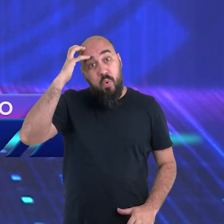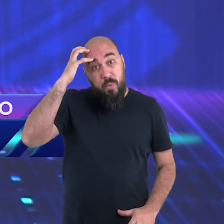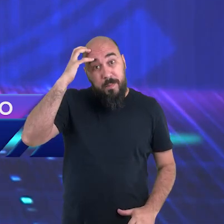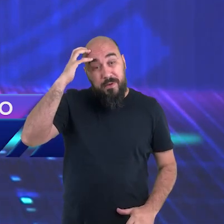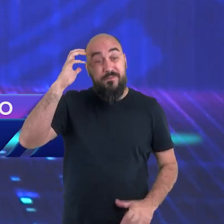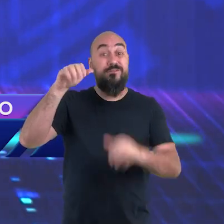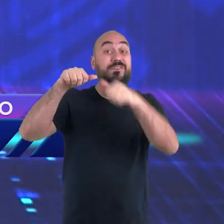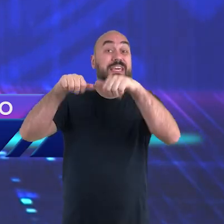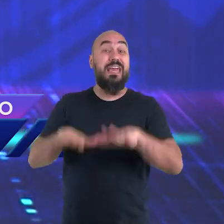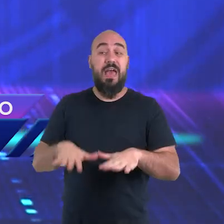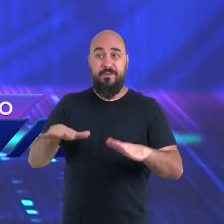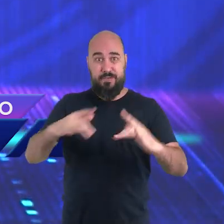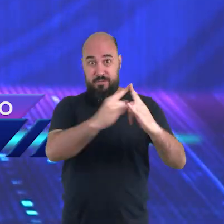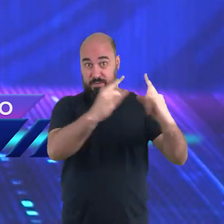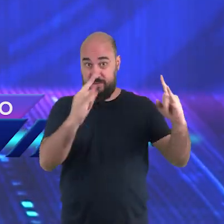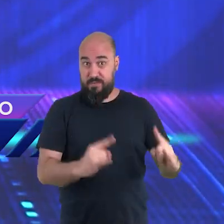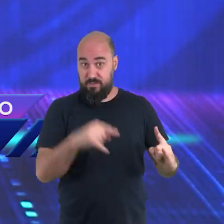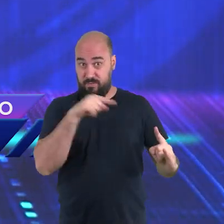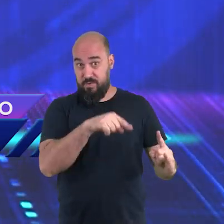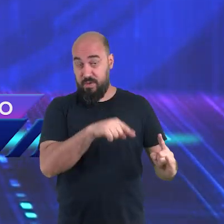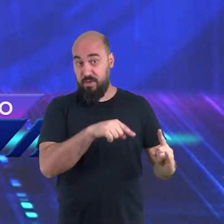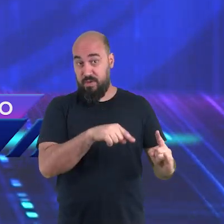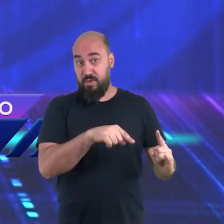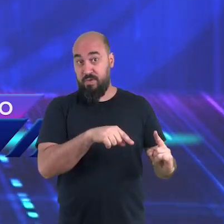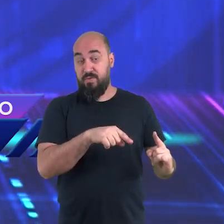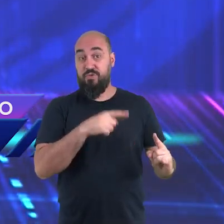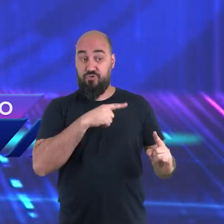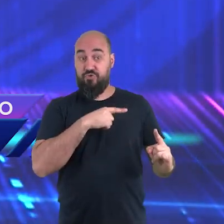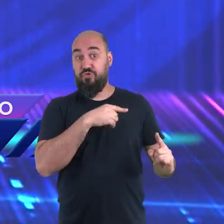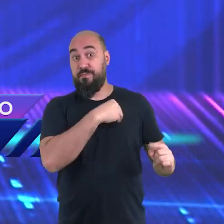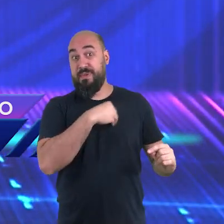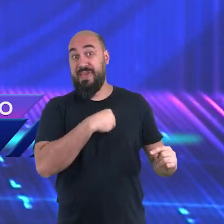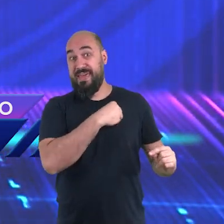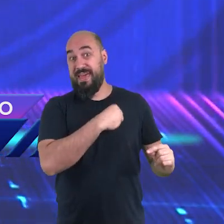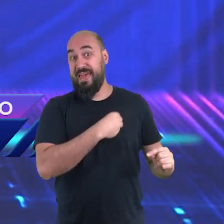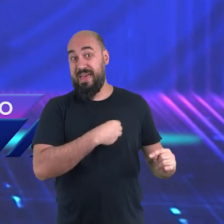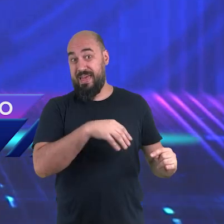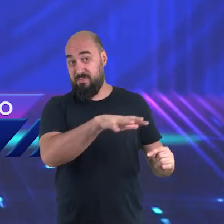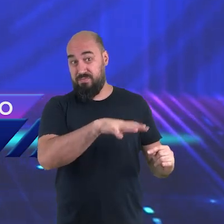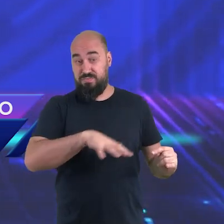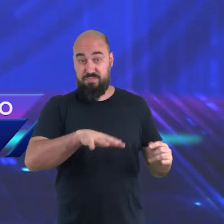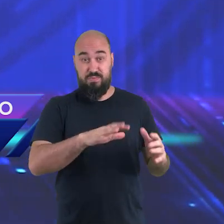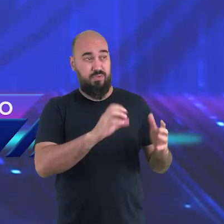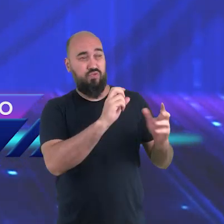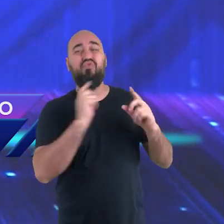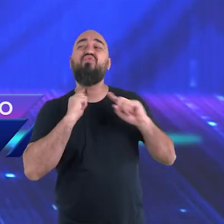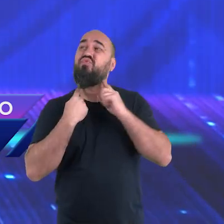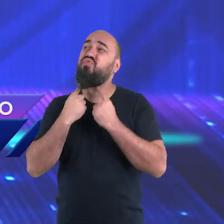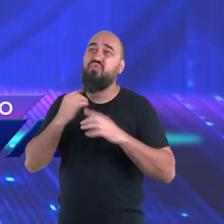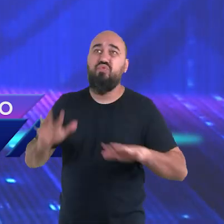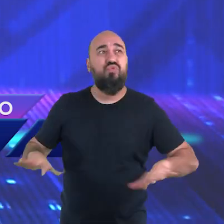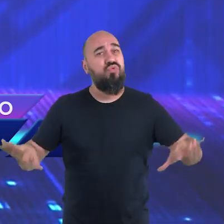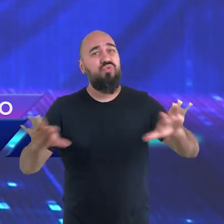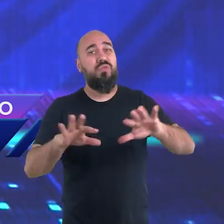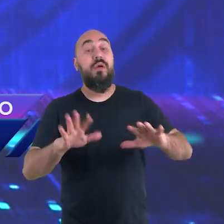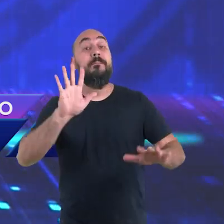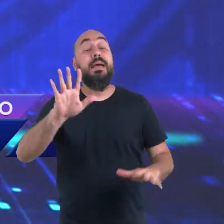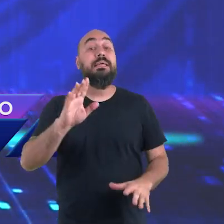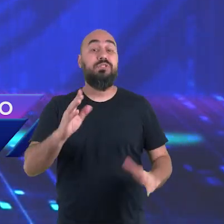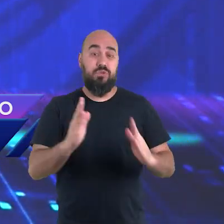santuário terrestre, que estava levando todos esses pecados. Uma vez no ano, no dia do Yom Kippur, ou dia